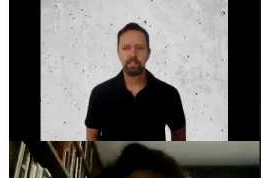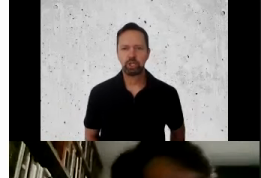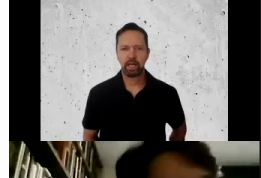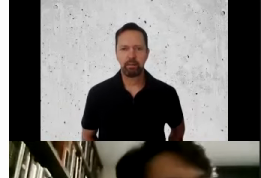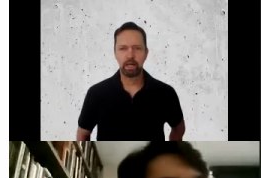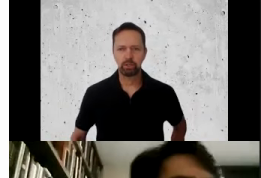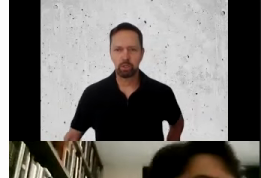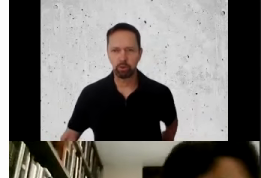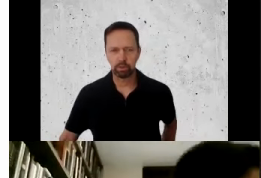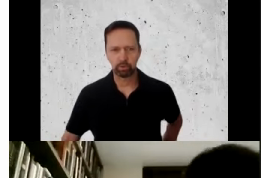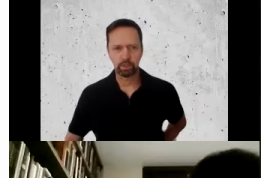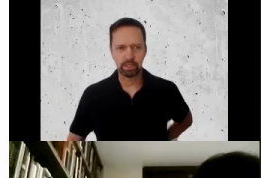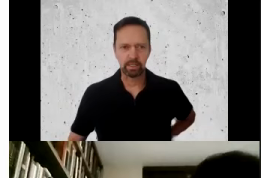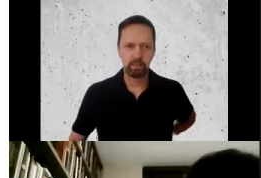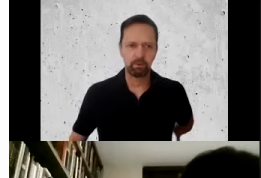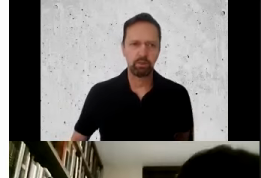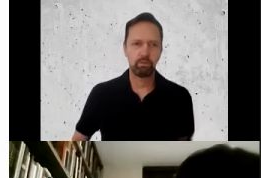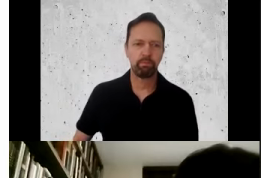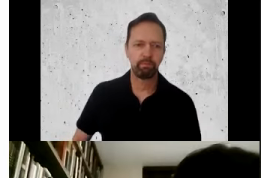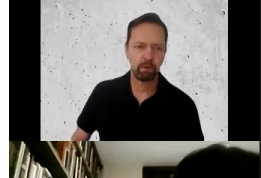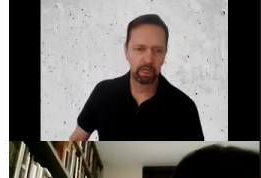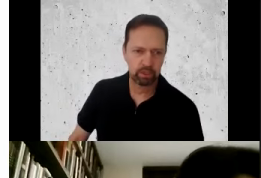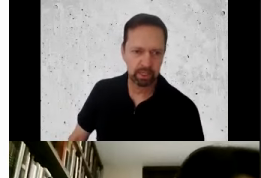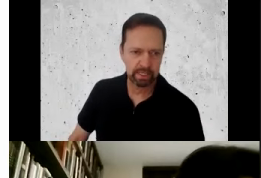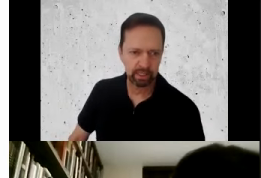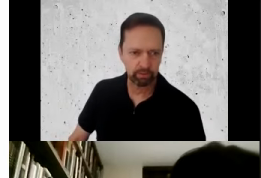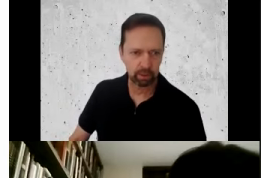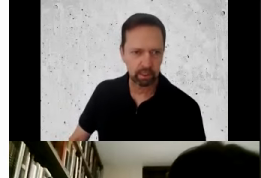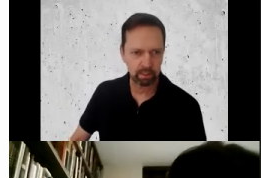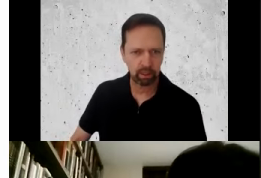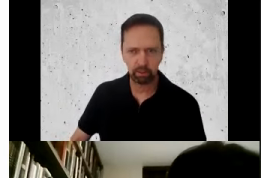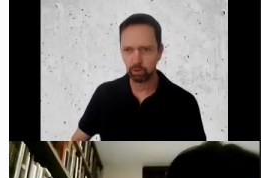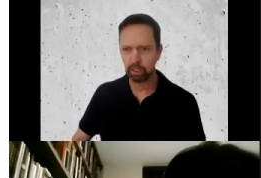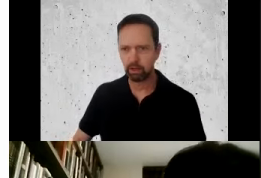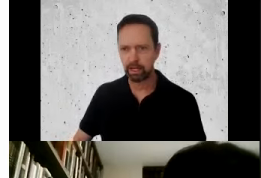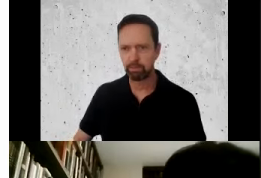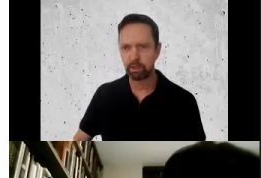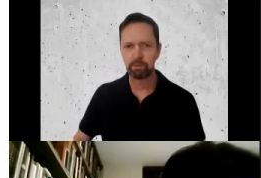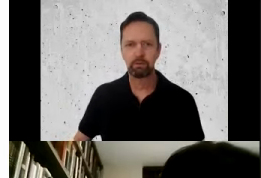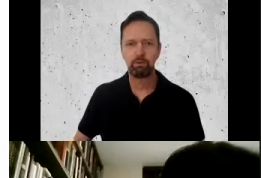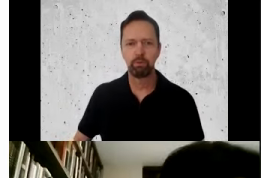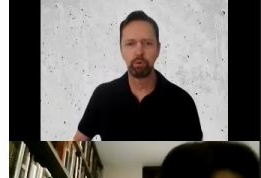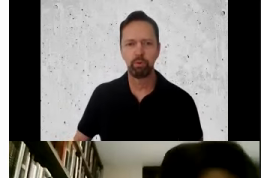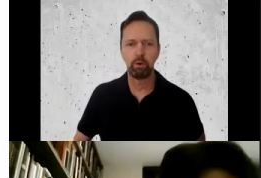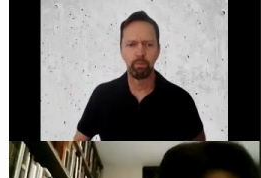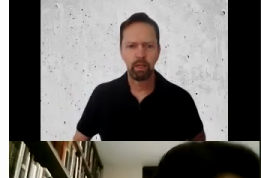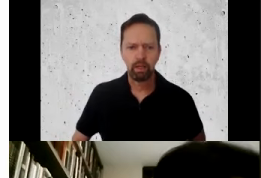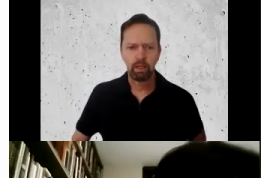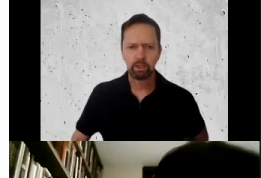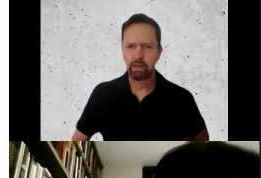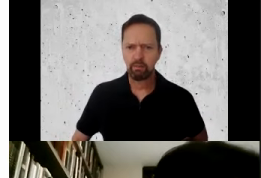Aqui, antes de chegar na parte de economia dos custos de transação, eu quero mencionar esse livro aqui. Esse é o livro do Gary Leibkamp. Esse é um livro muito